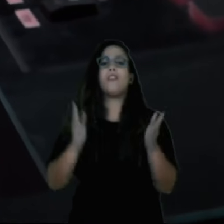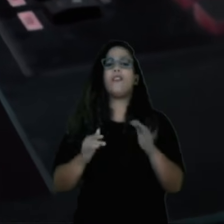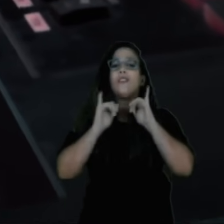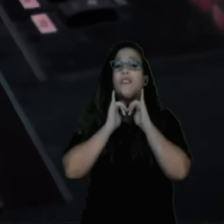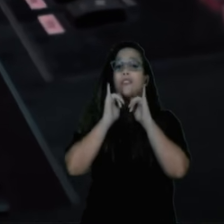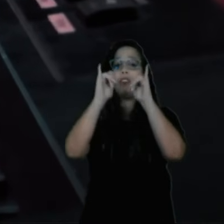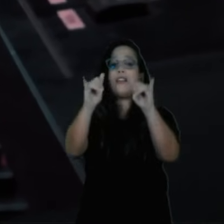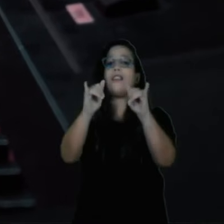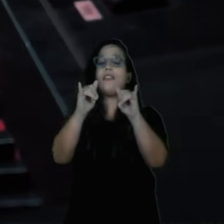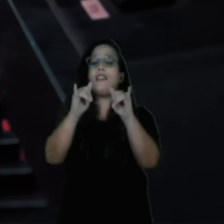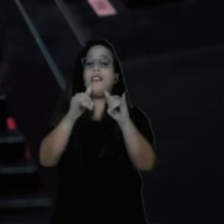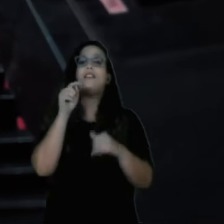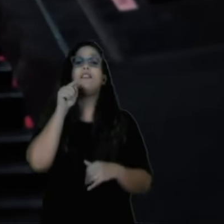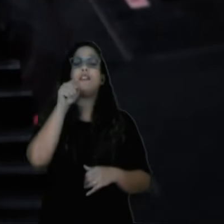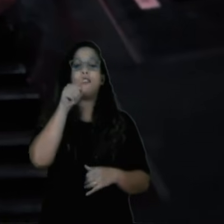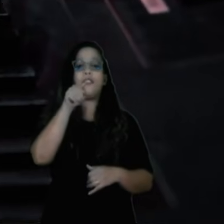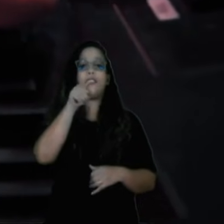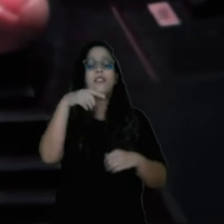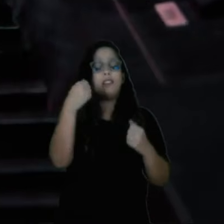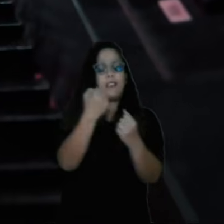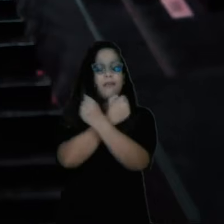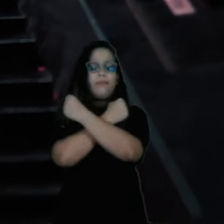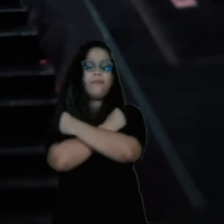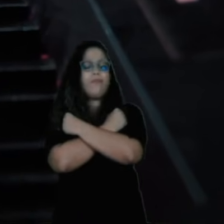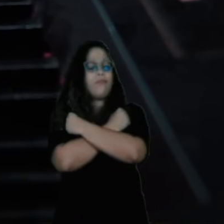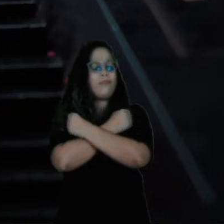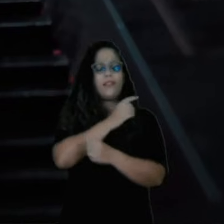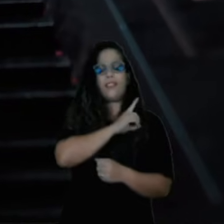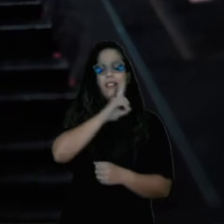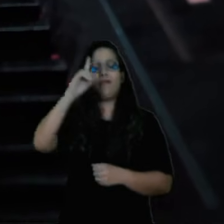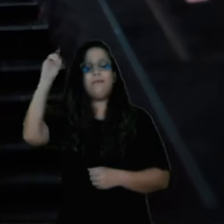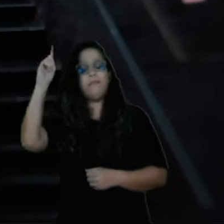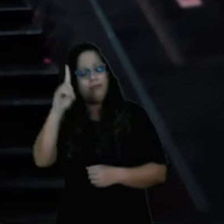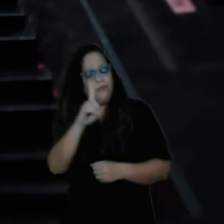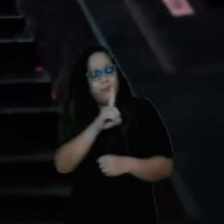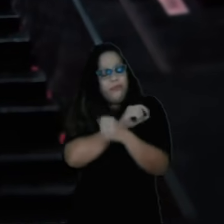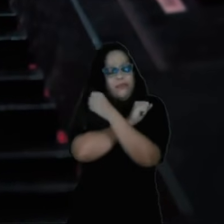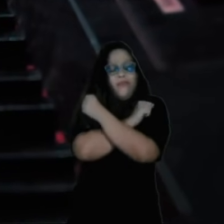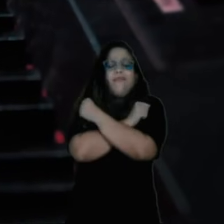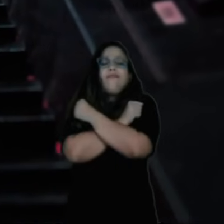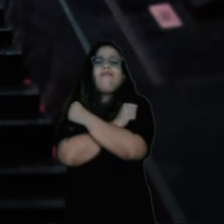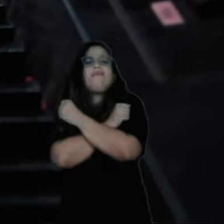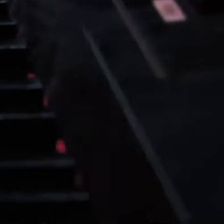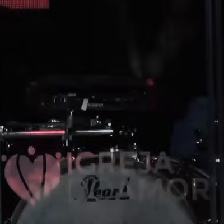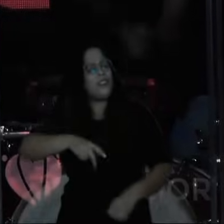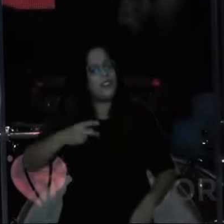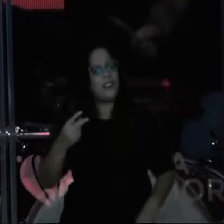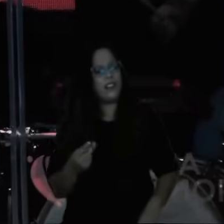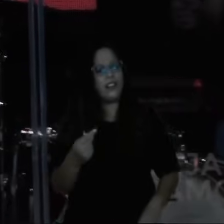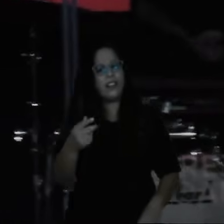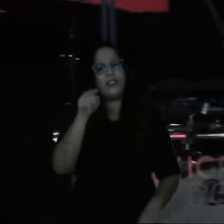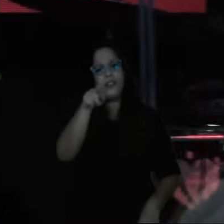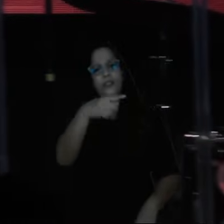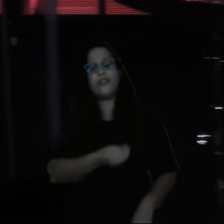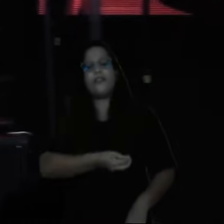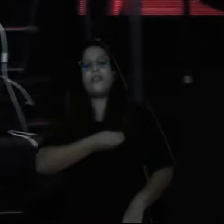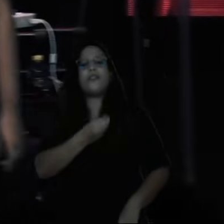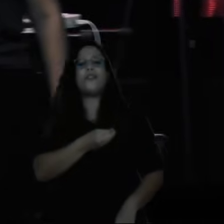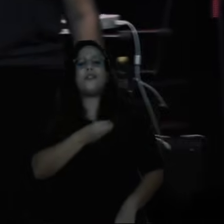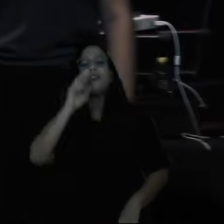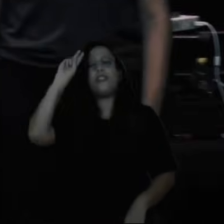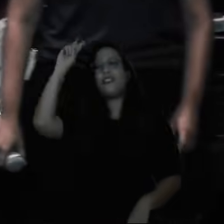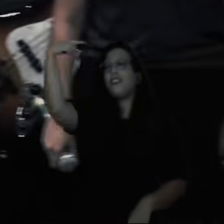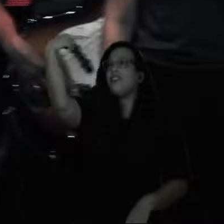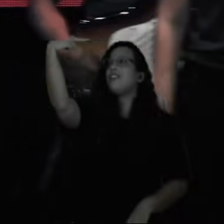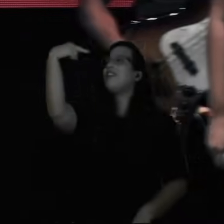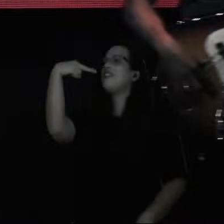declaro, você vai ser abraçado por aquele que durante todo o tempo da sua vida esteve olhando para